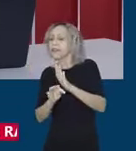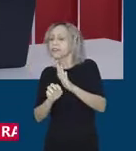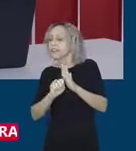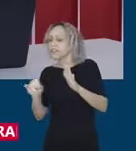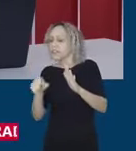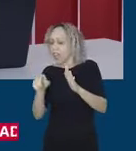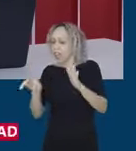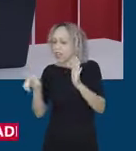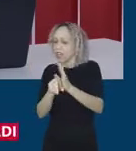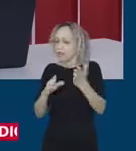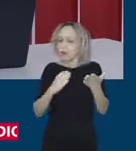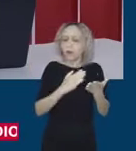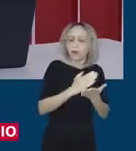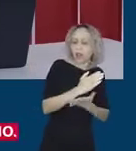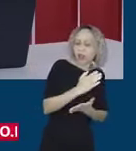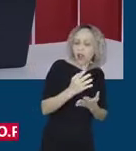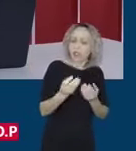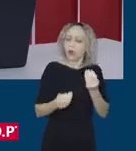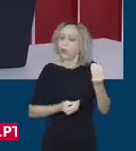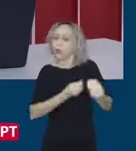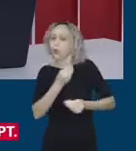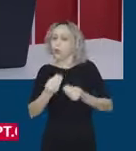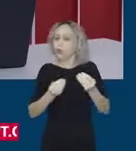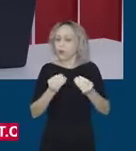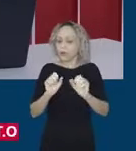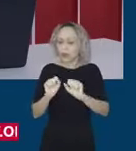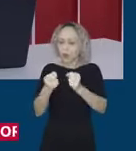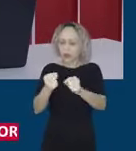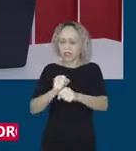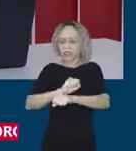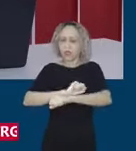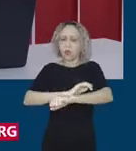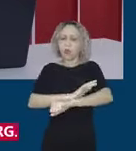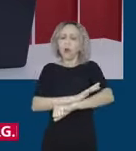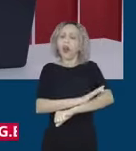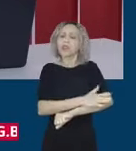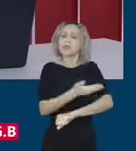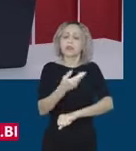pode ser um importante instrumento aí também de combate ao racismo no Brasil.